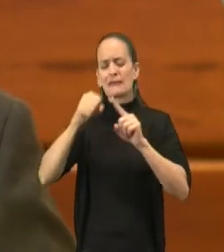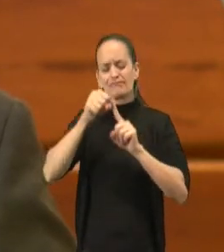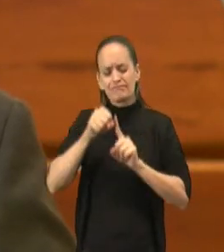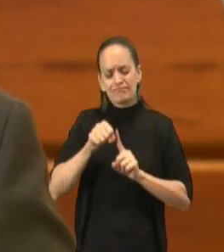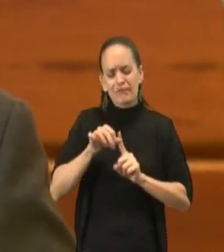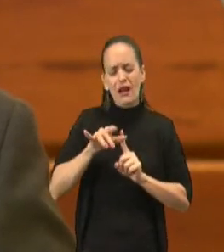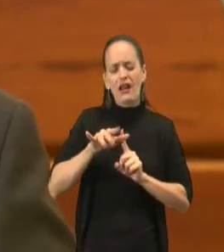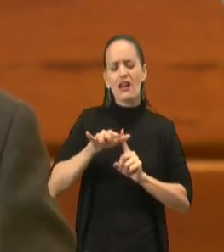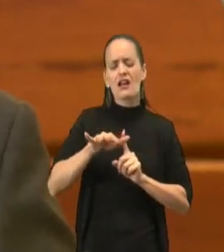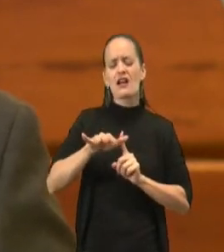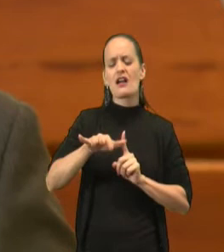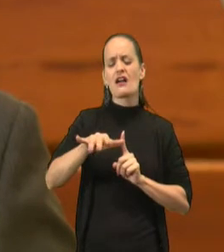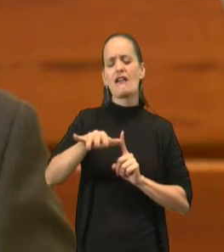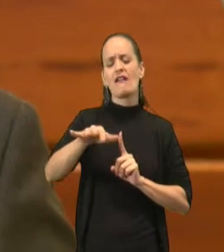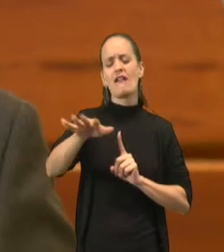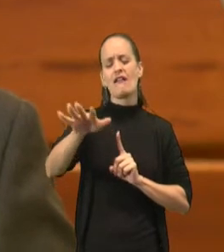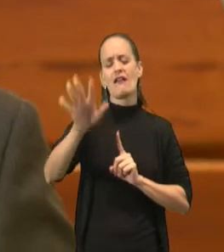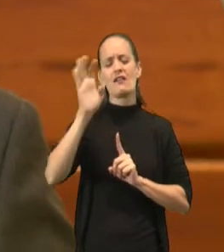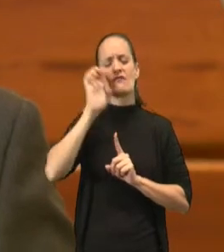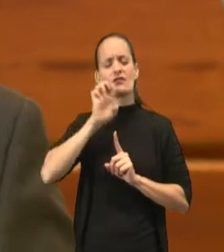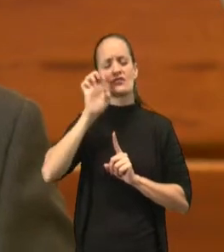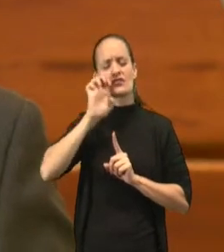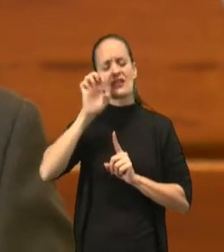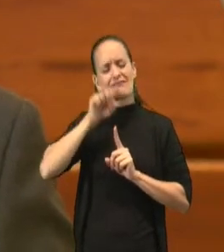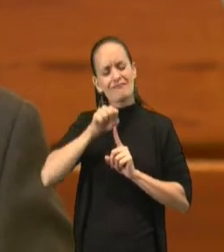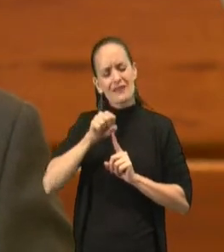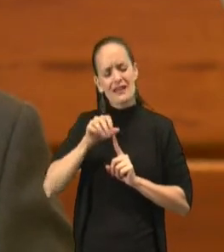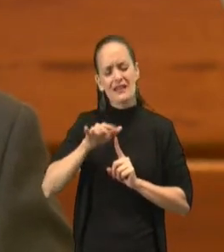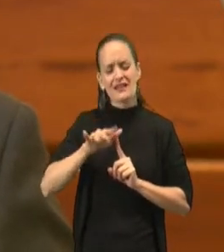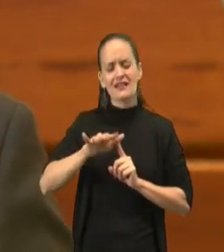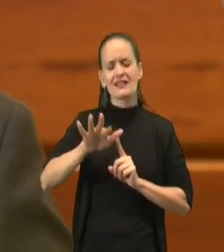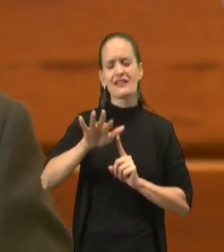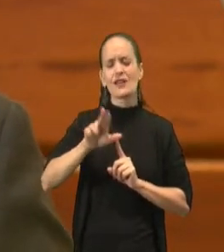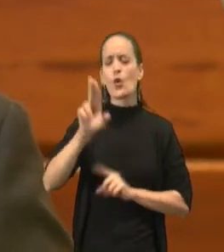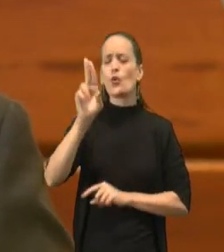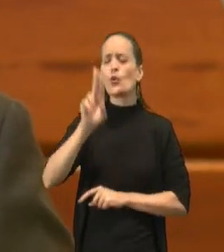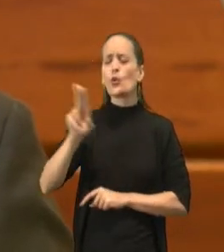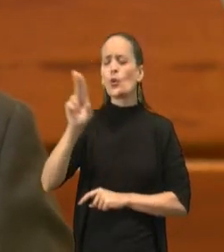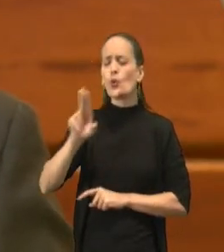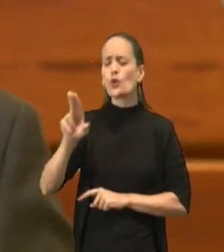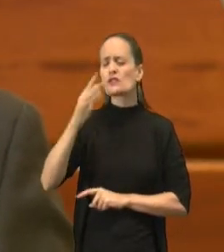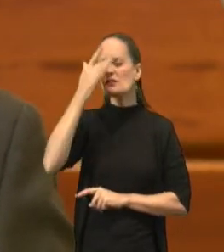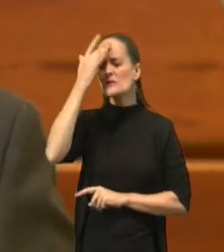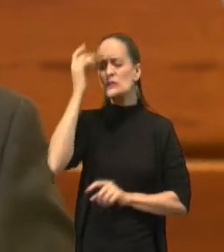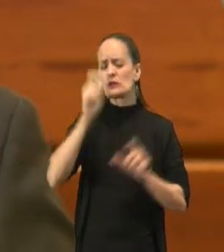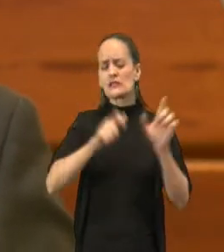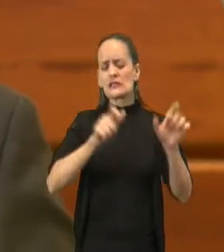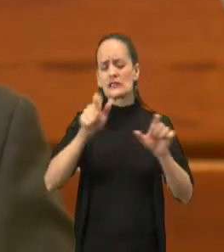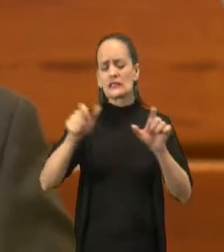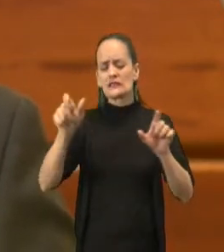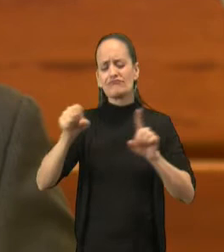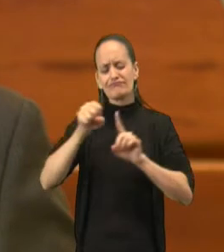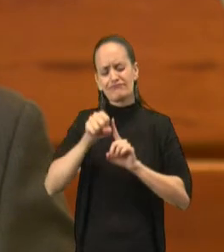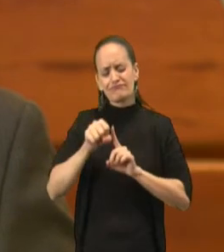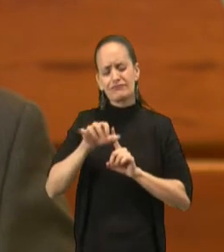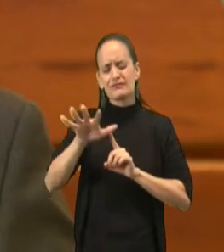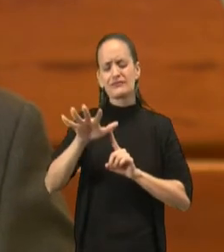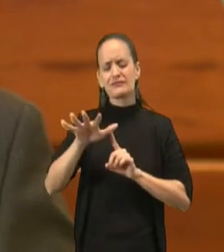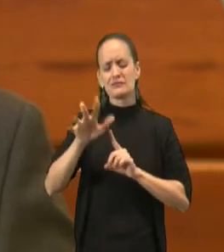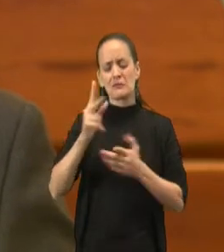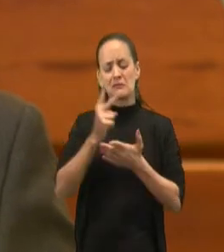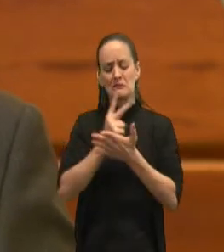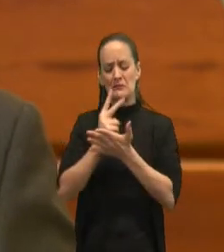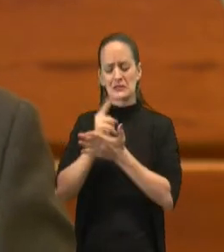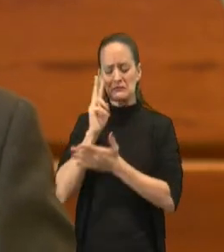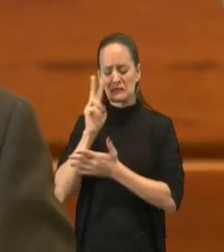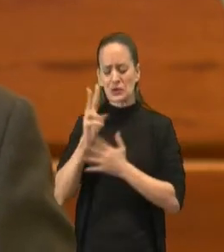palavra, Senhor Deus, querem compartilhar esta palavra, e usa a Tua igreja, Senhor Deus, para nesse tempo de tanta confusão como